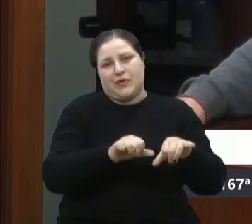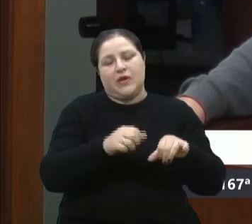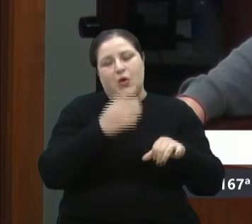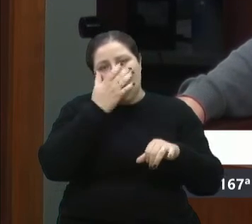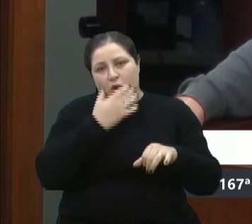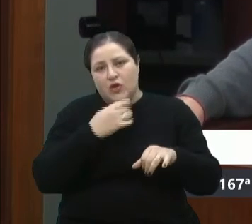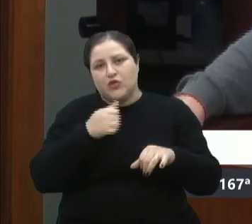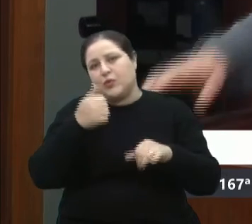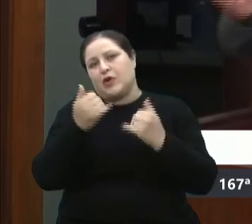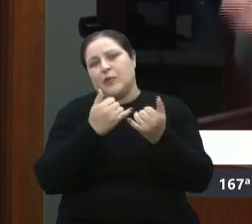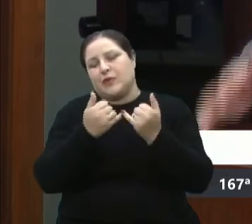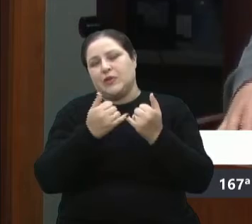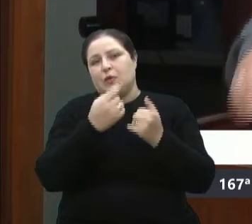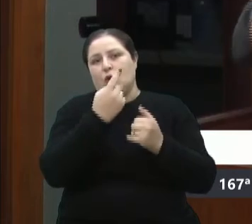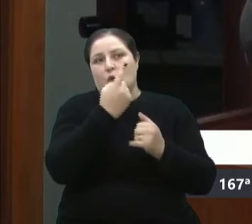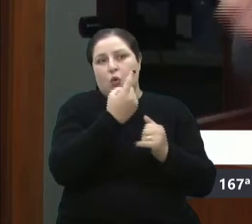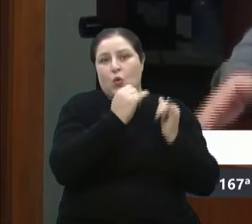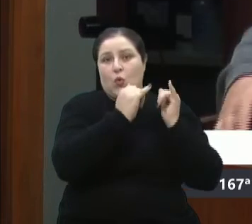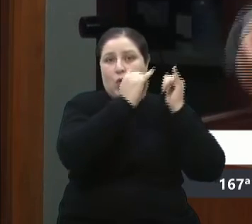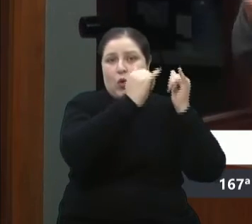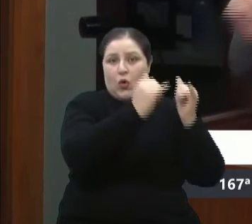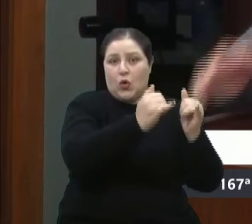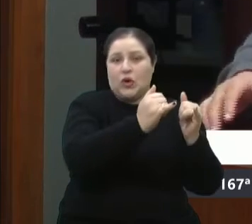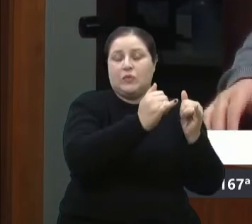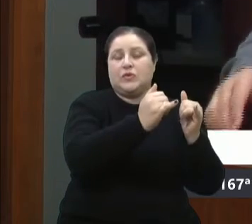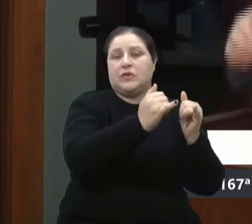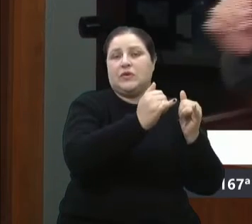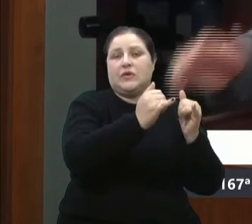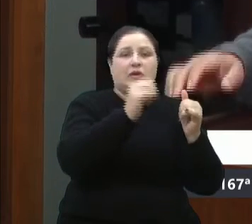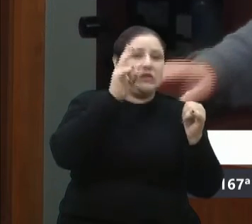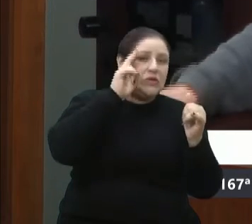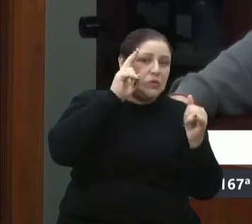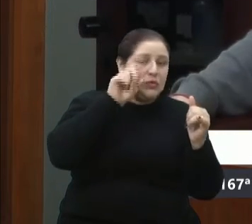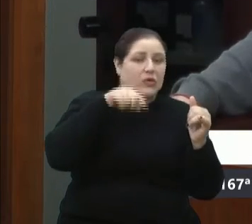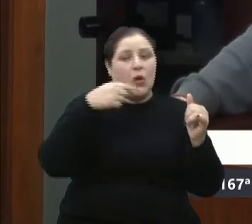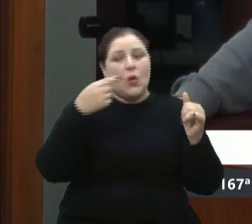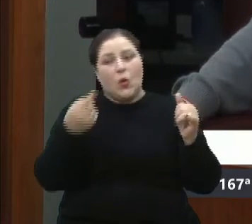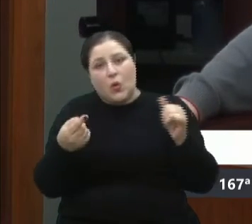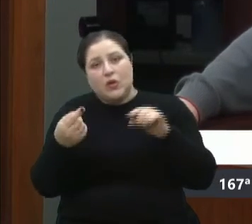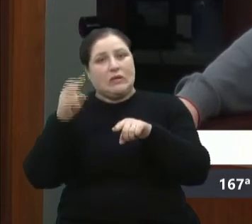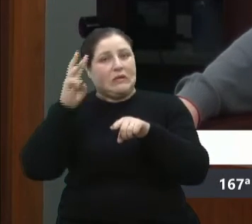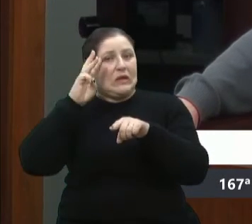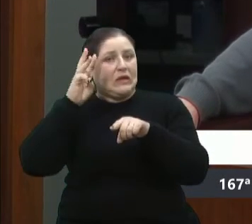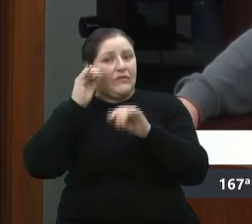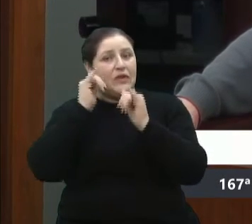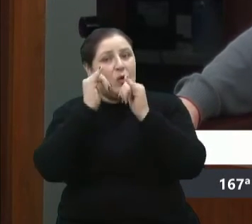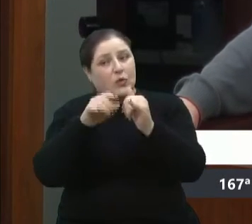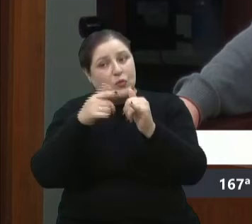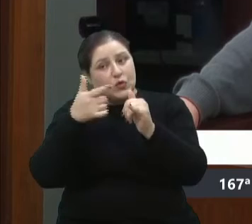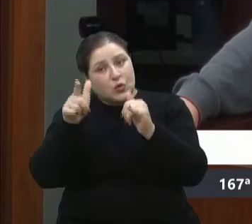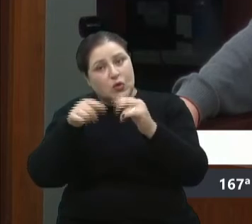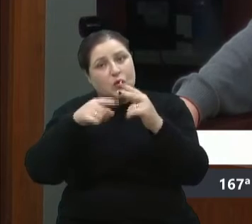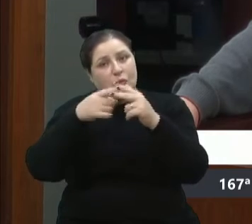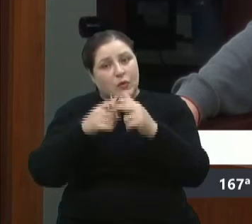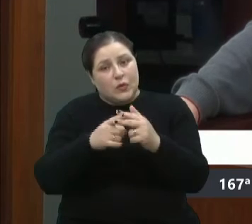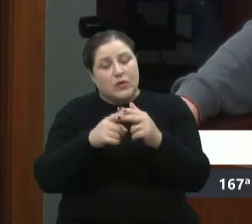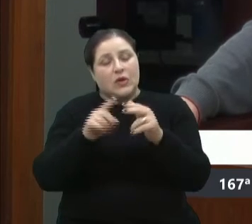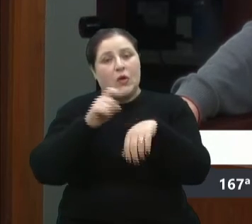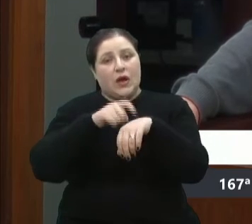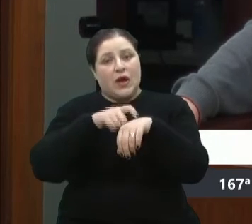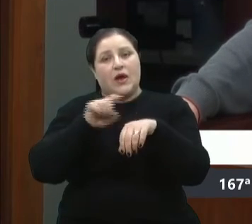na segunda, outra na terça, outra na quarta, outra na quinta, para as pessoas poderem acompanhar. Já